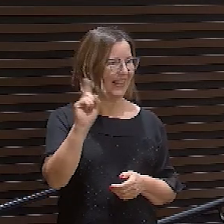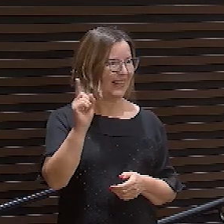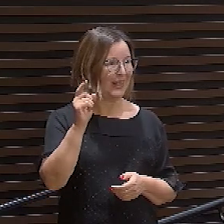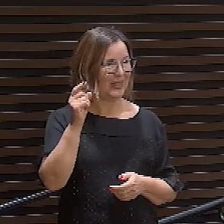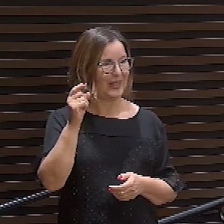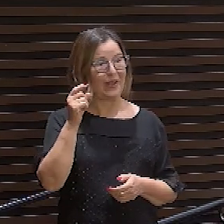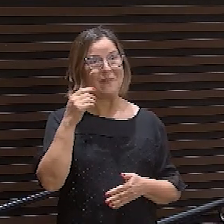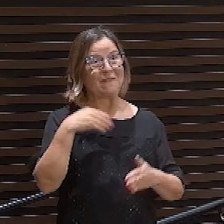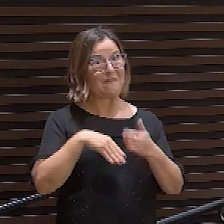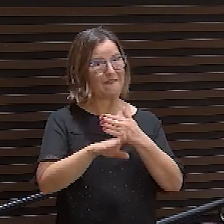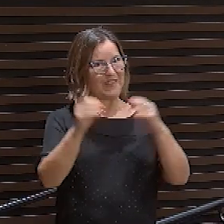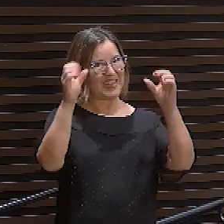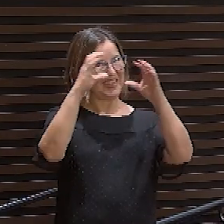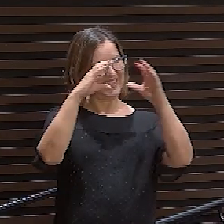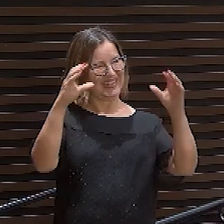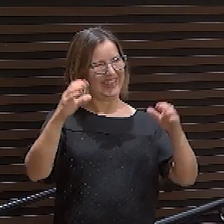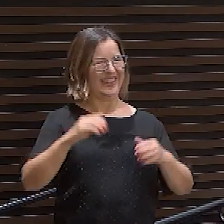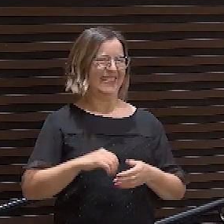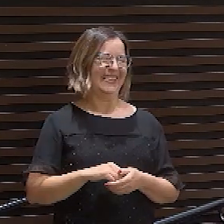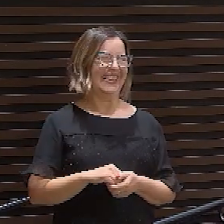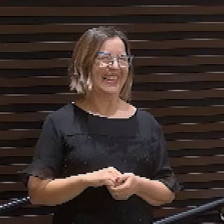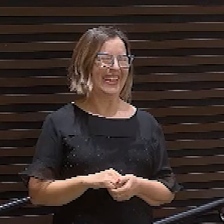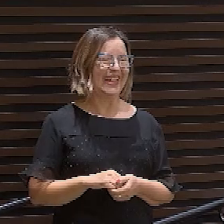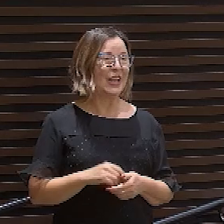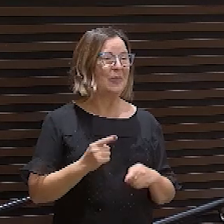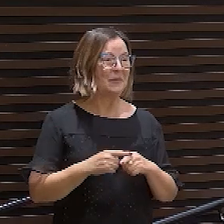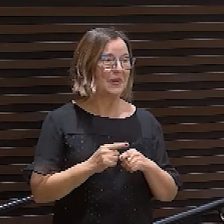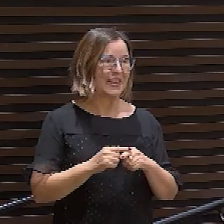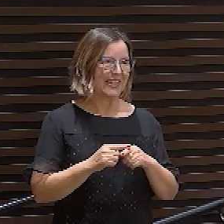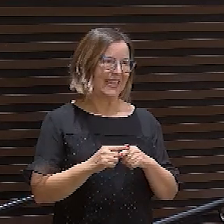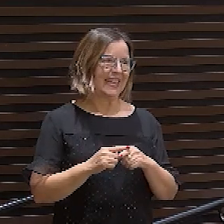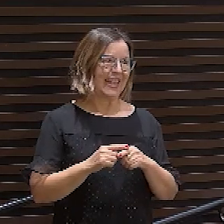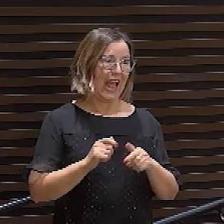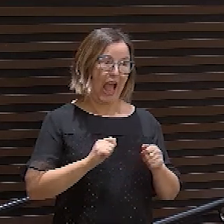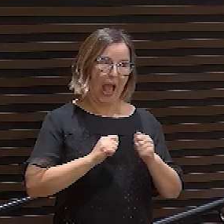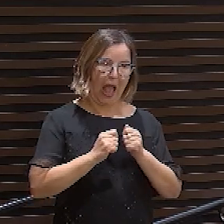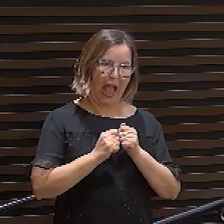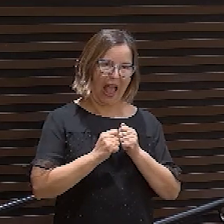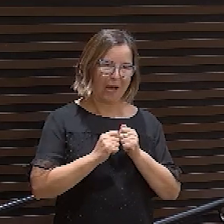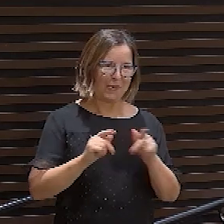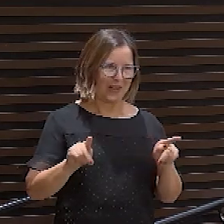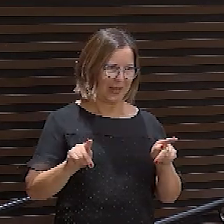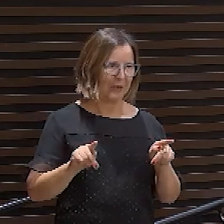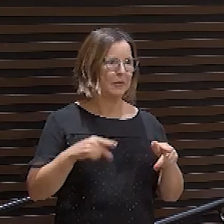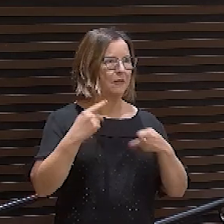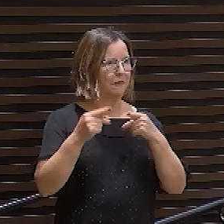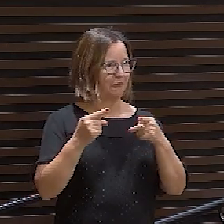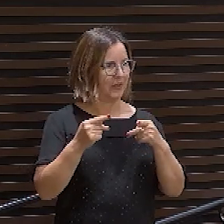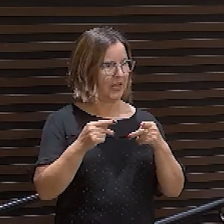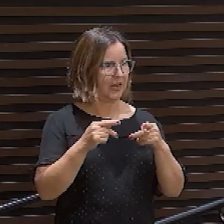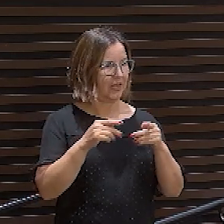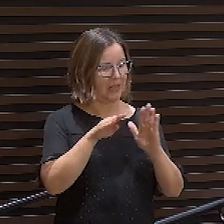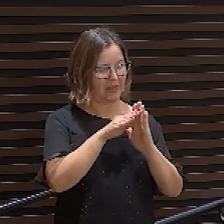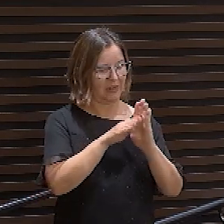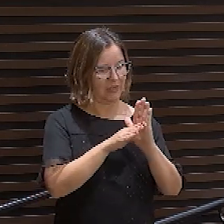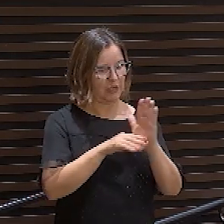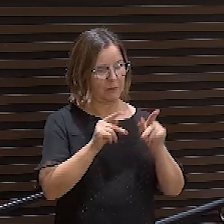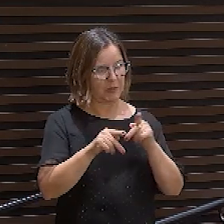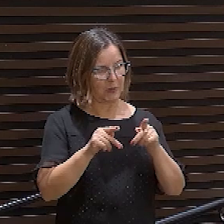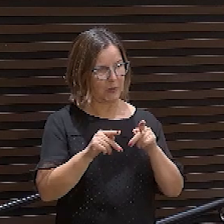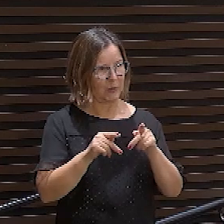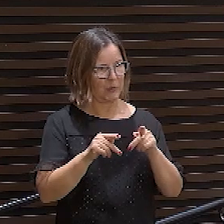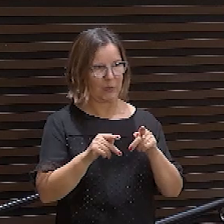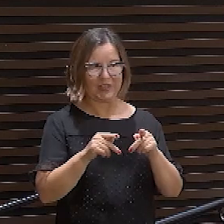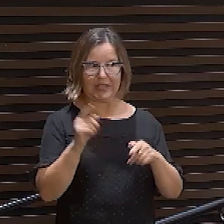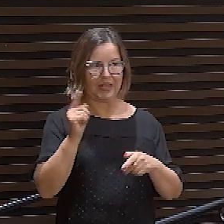Ele não vai, porque o Apocalipse diz que os mentirosos não vão entrar lá. Então, meu Deus, o que o